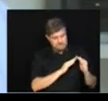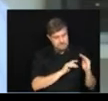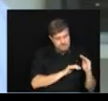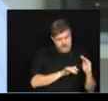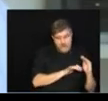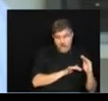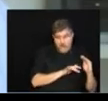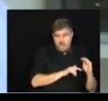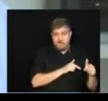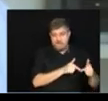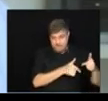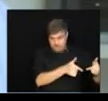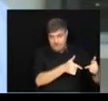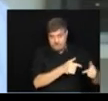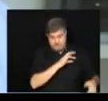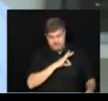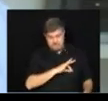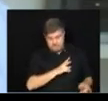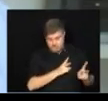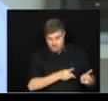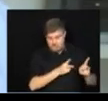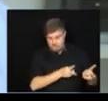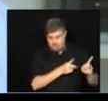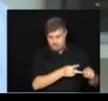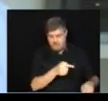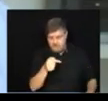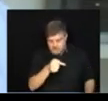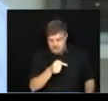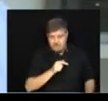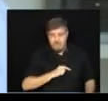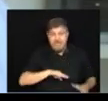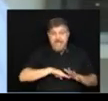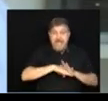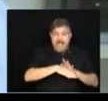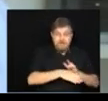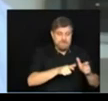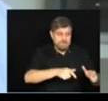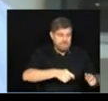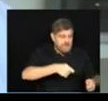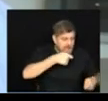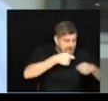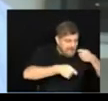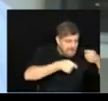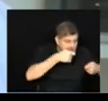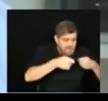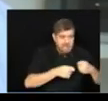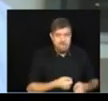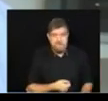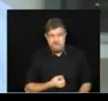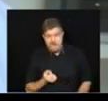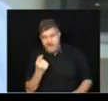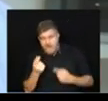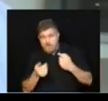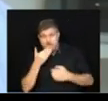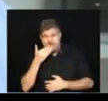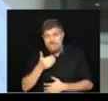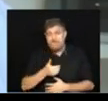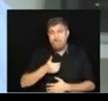aí dependeu muito dos hábitos alimentares da família. Para alguns houve uma melhora